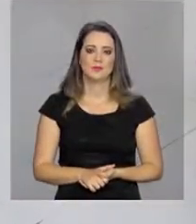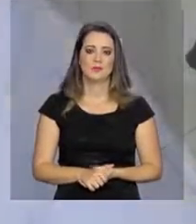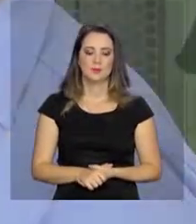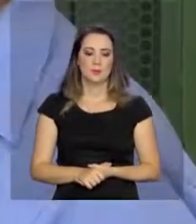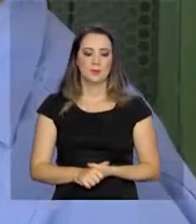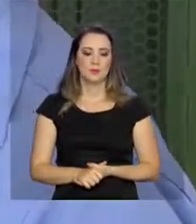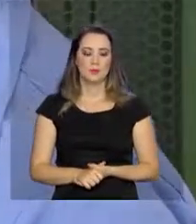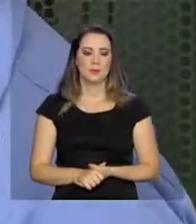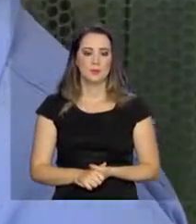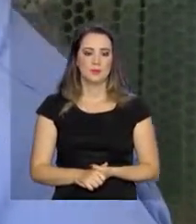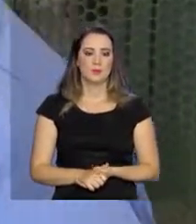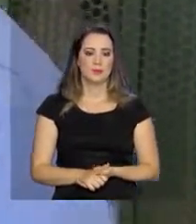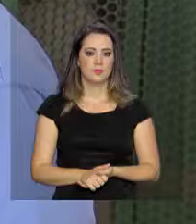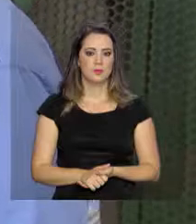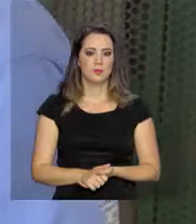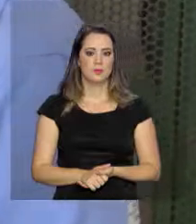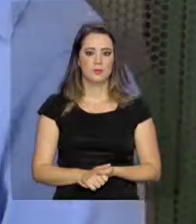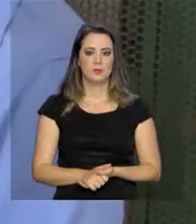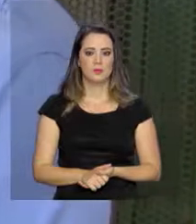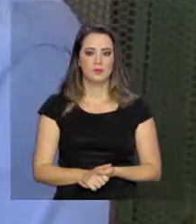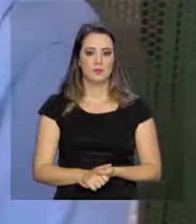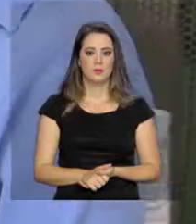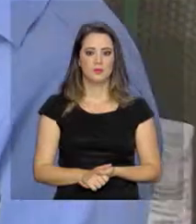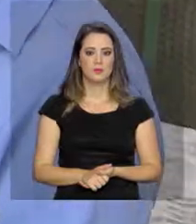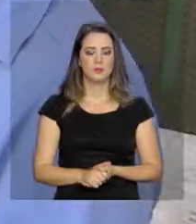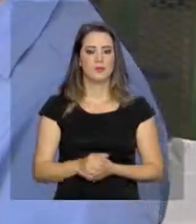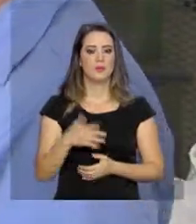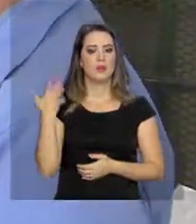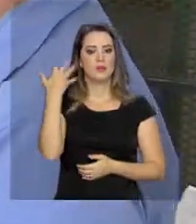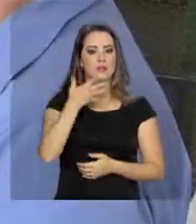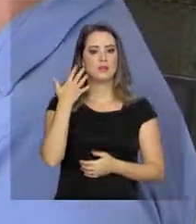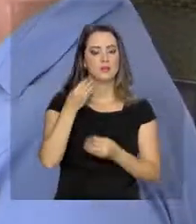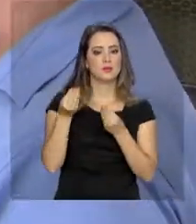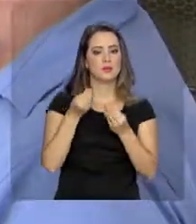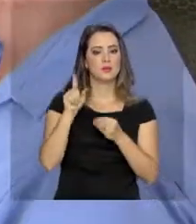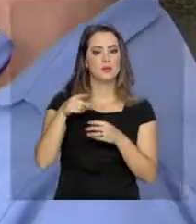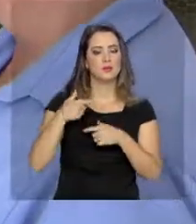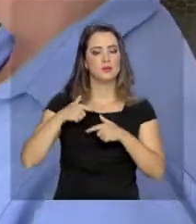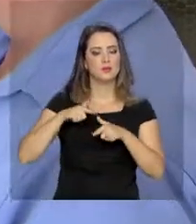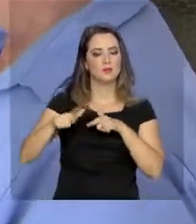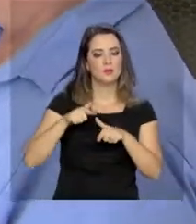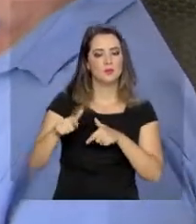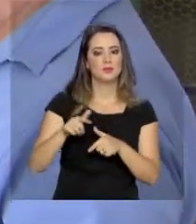a carta que é muito leva daiwa quanto aprender a votar na capital